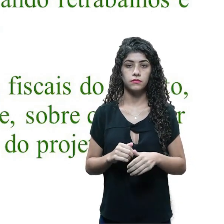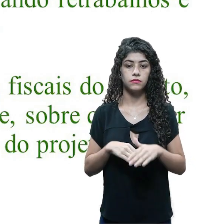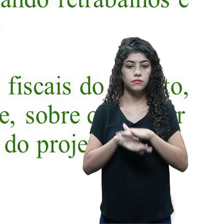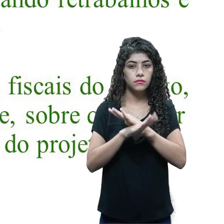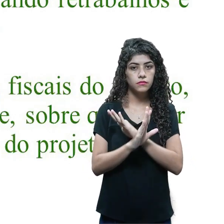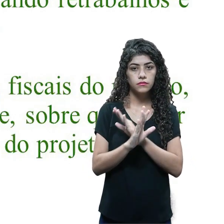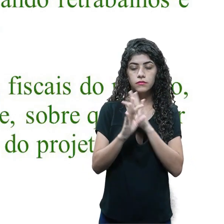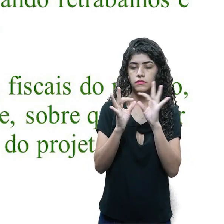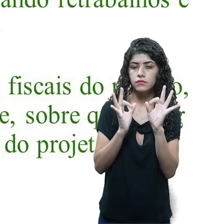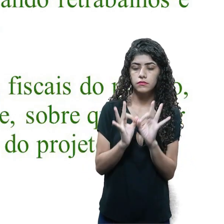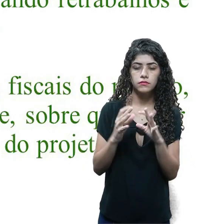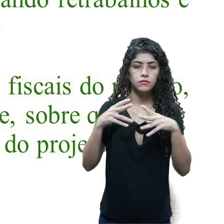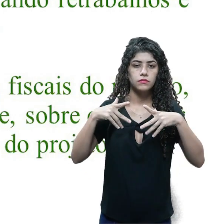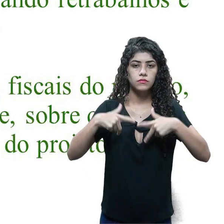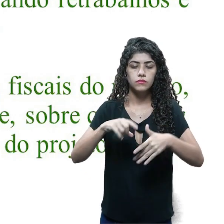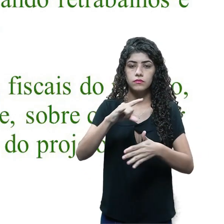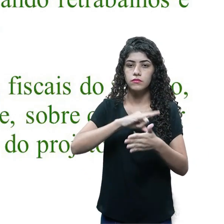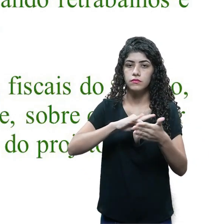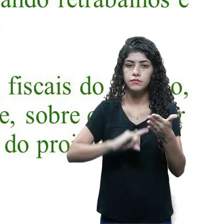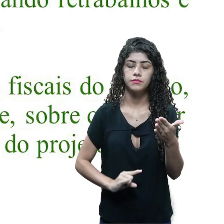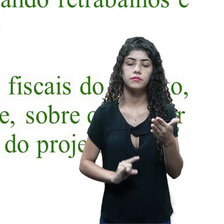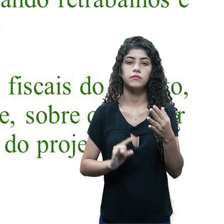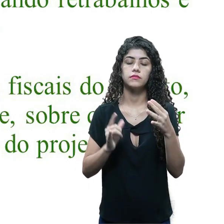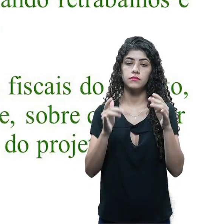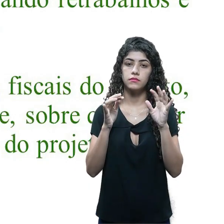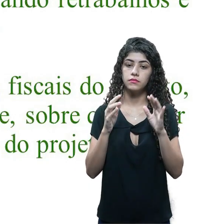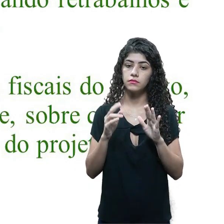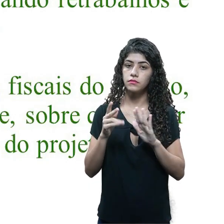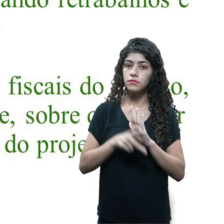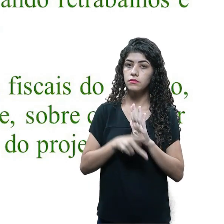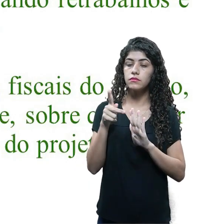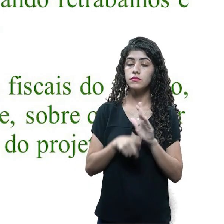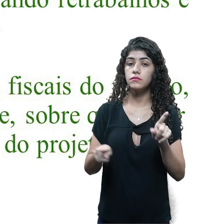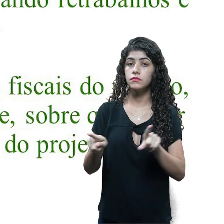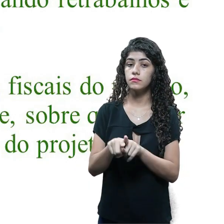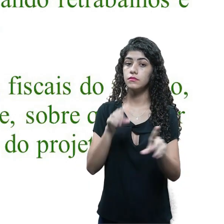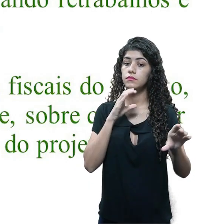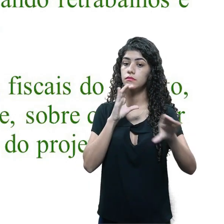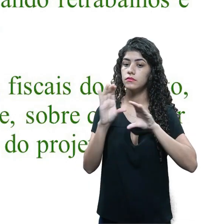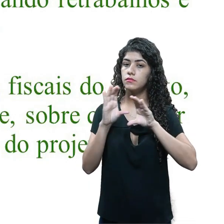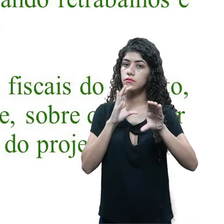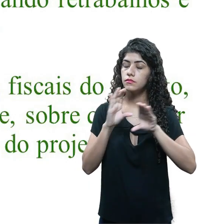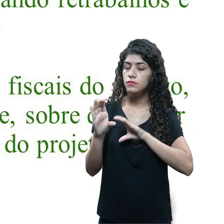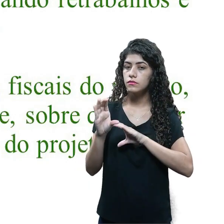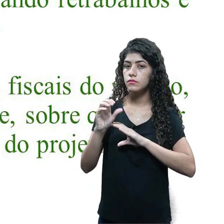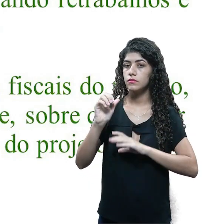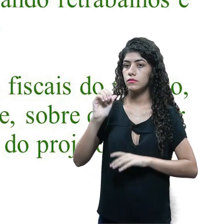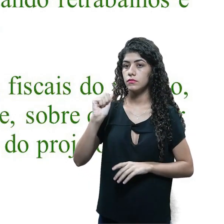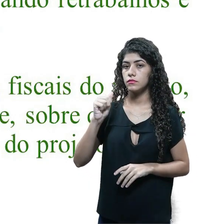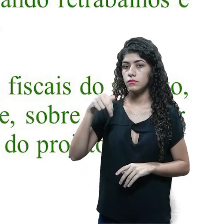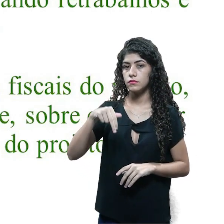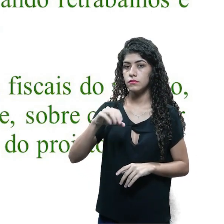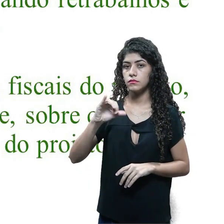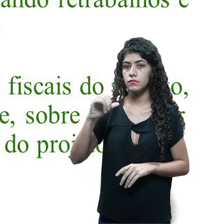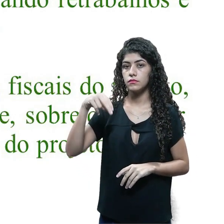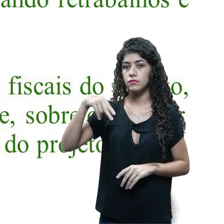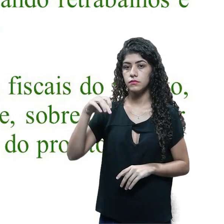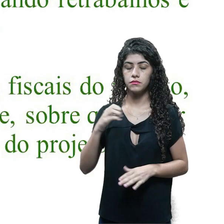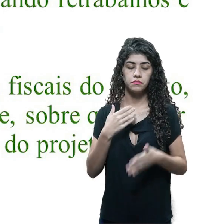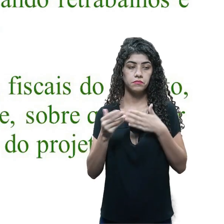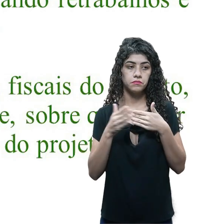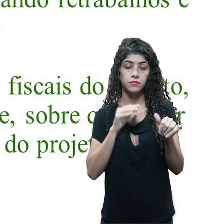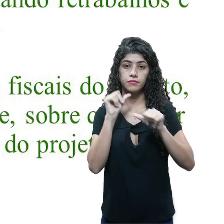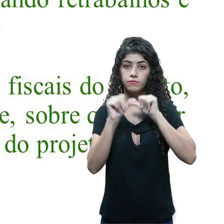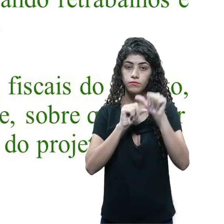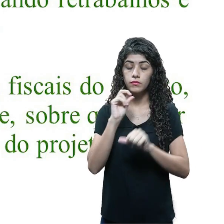Guarde adequadamente todos os documentos fiscais do projeto, incluindo comunicações trocadas com a Ancine, sobre